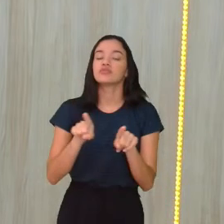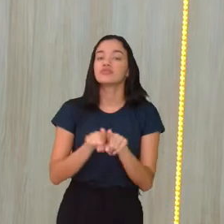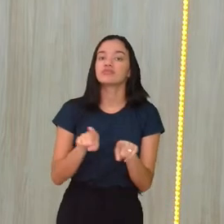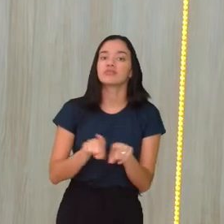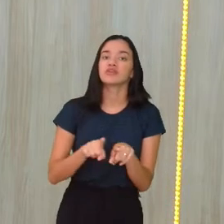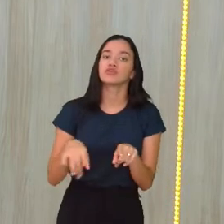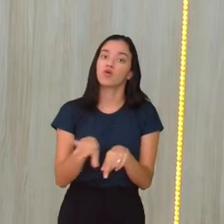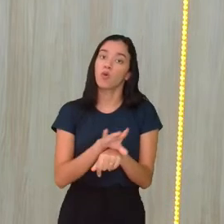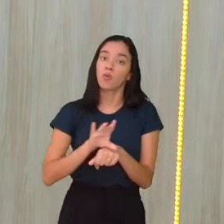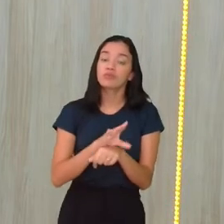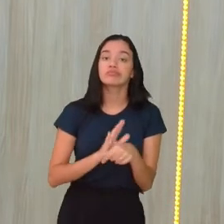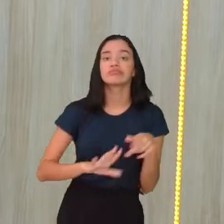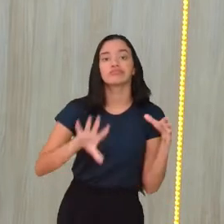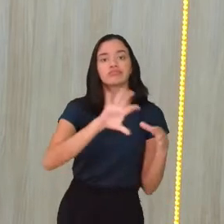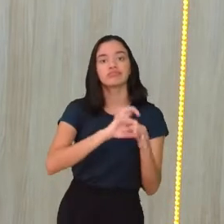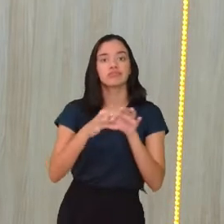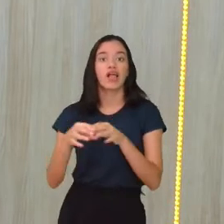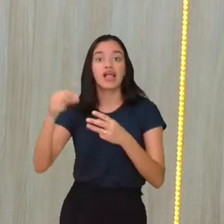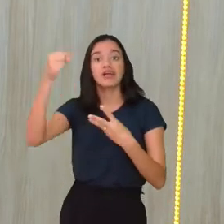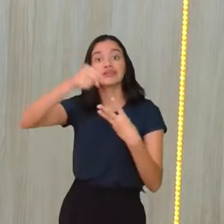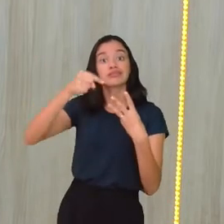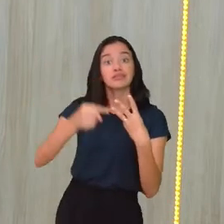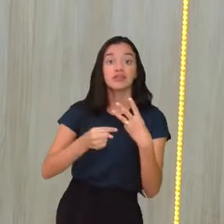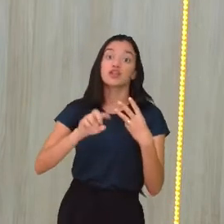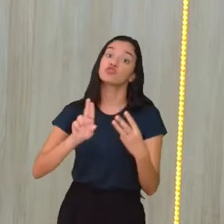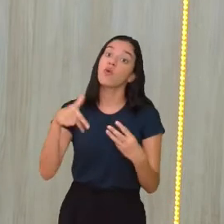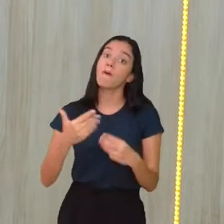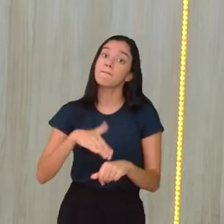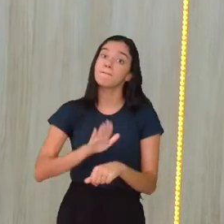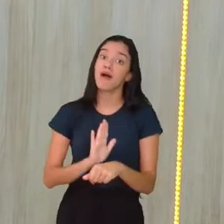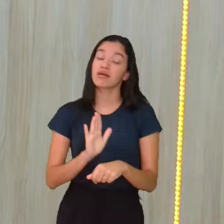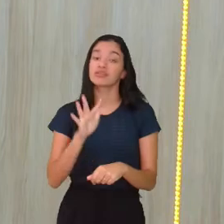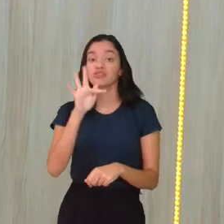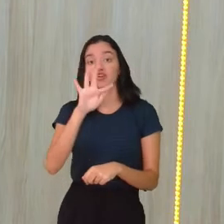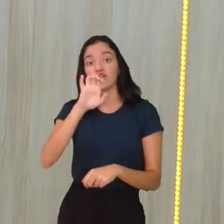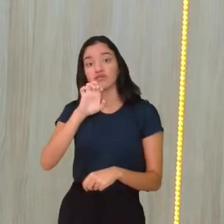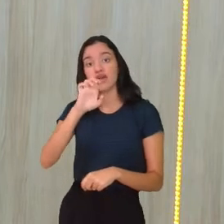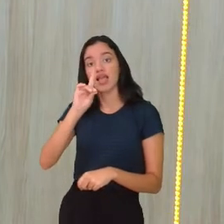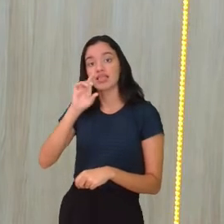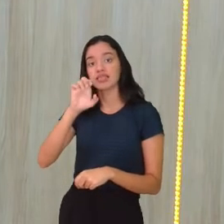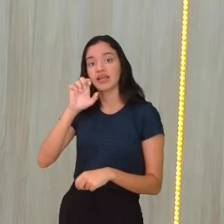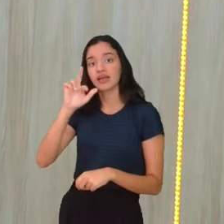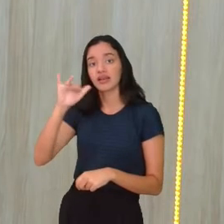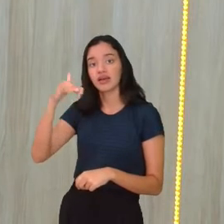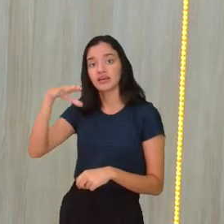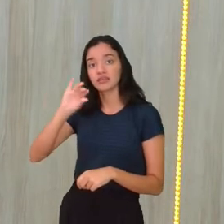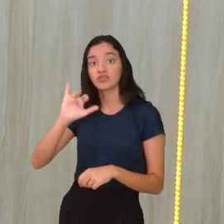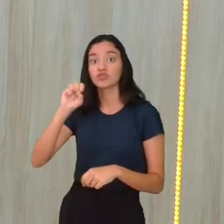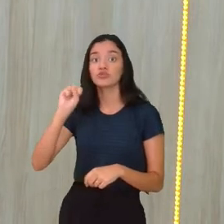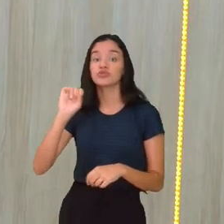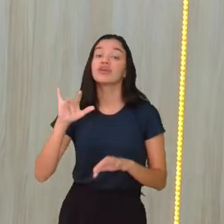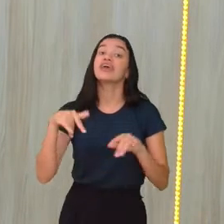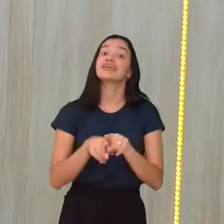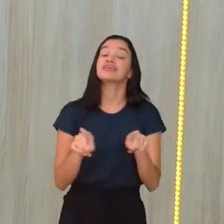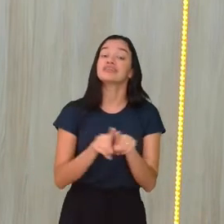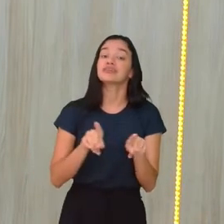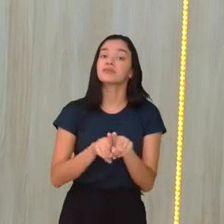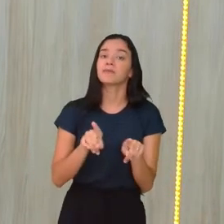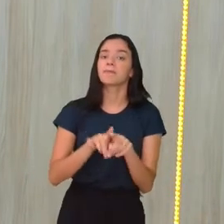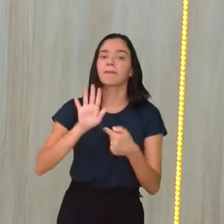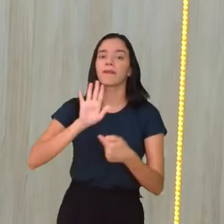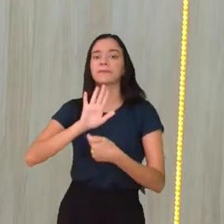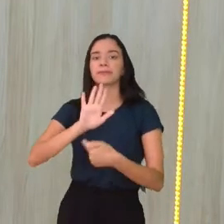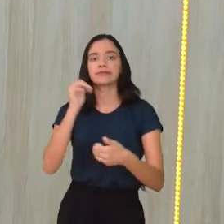aí pela união de 3 ou mais federações, né? E representa aí a modalidade